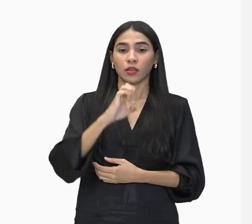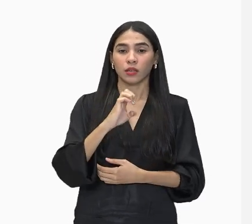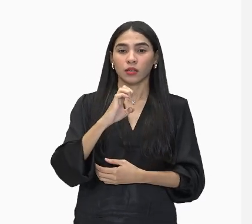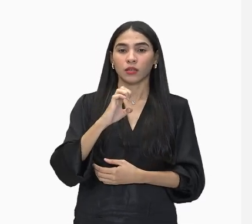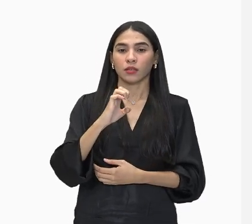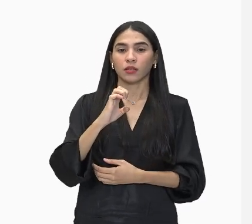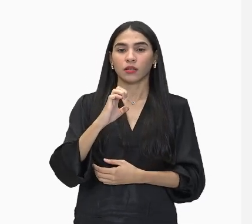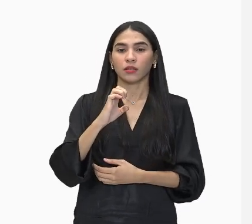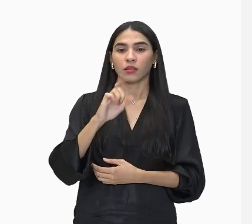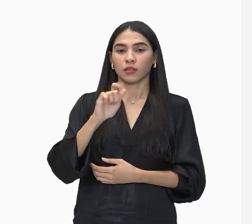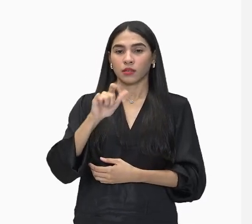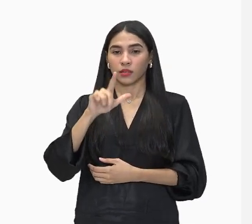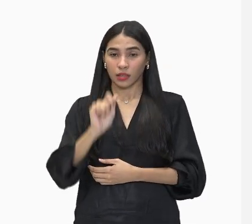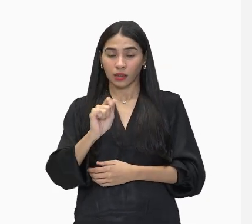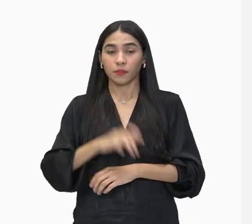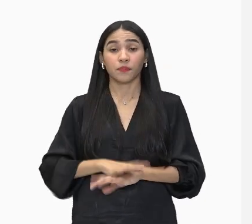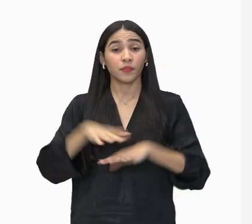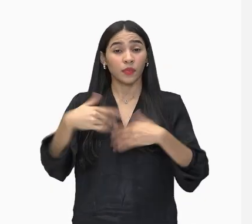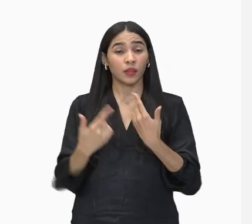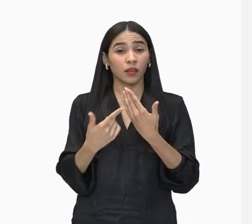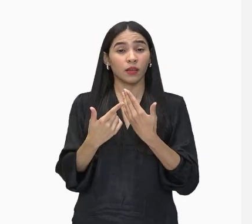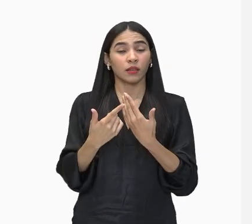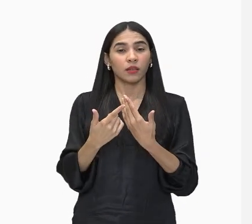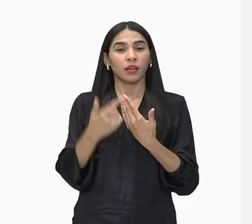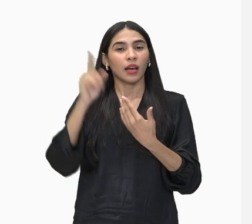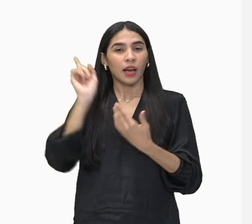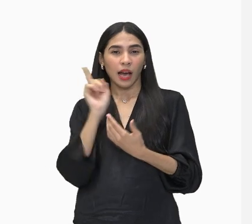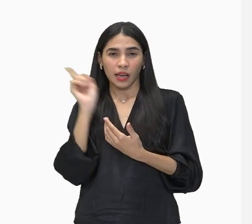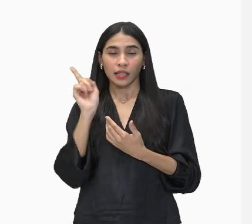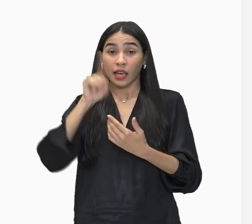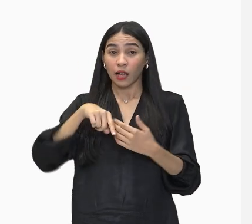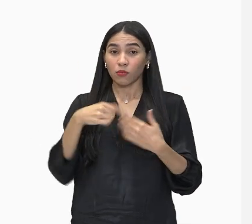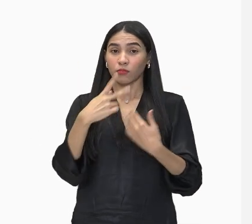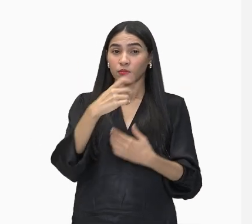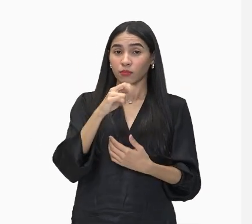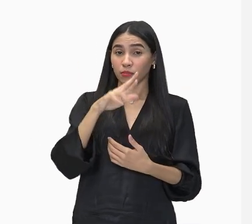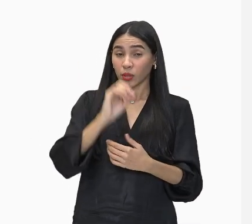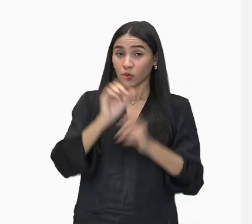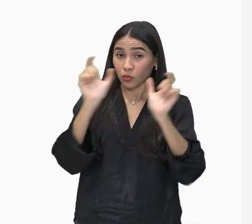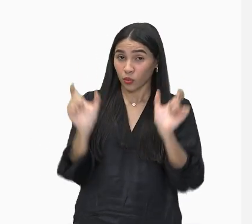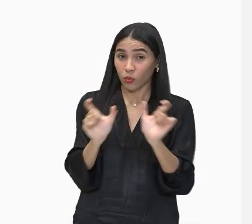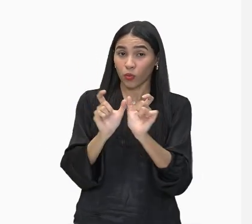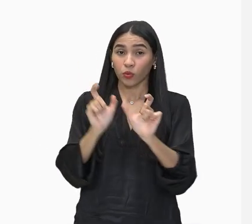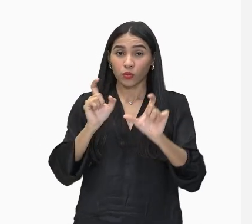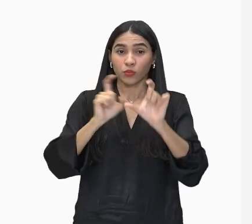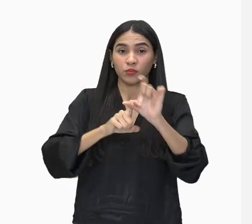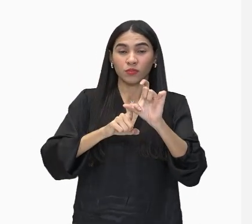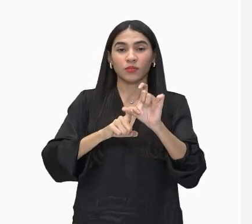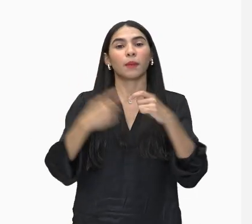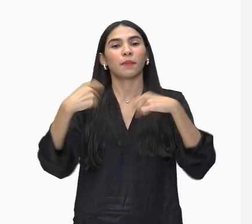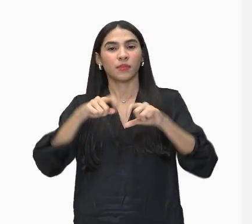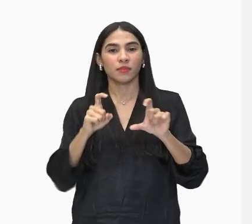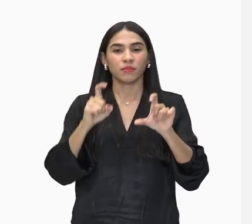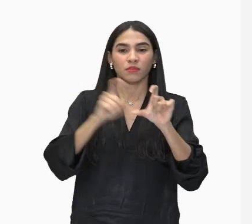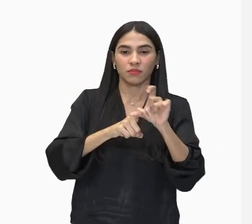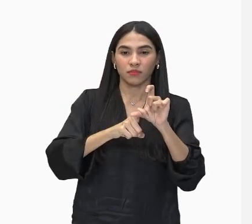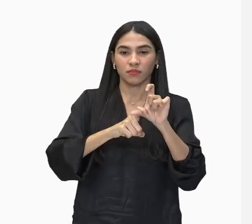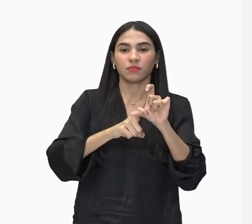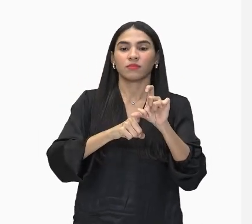importante você observar que aqui estamos falando de um período composto por subordinação, ou seja, um período que possui uma